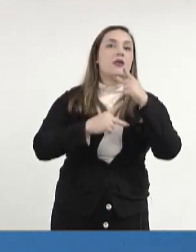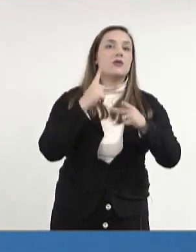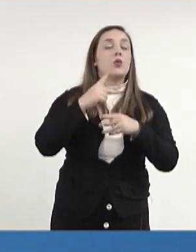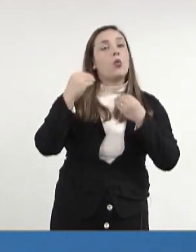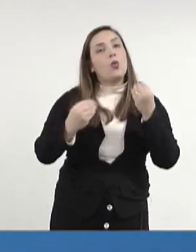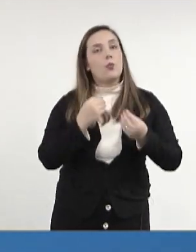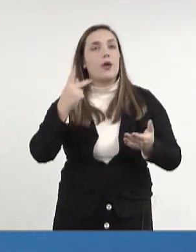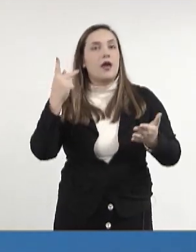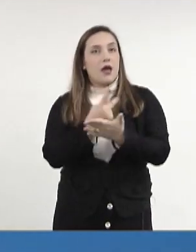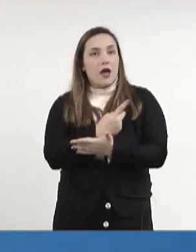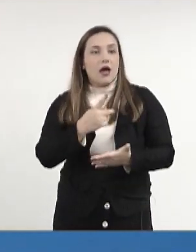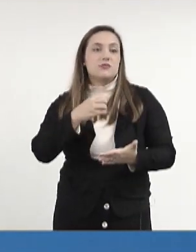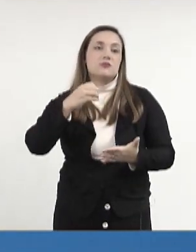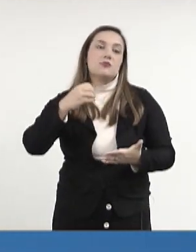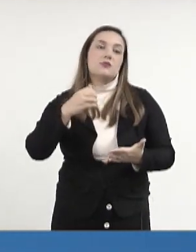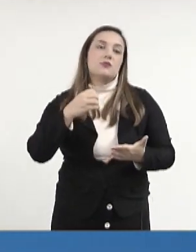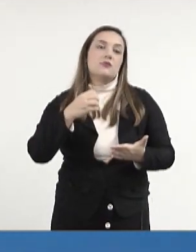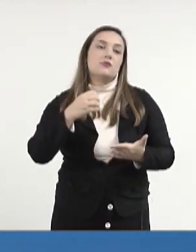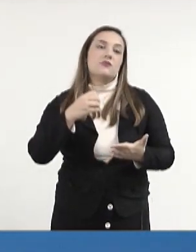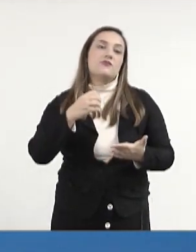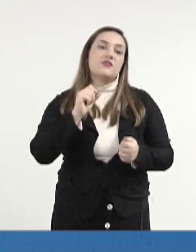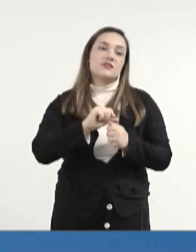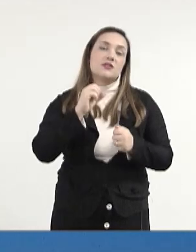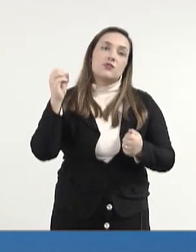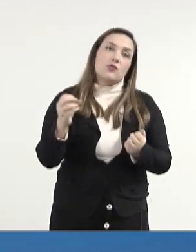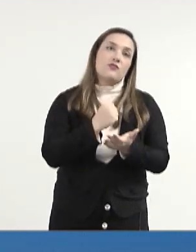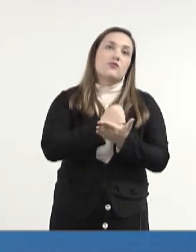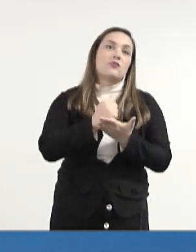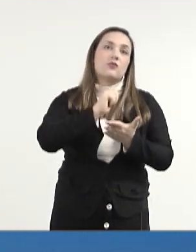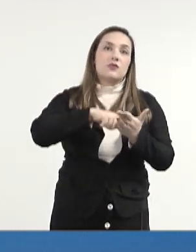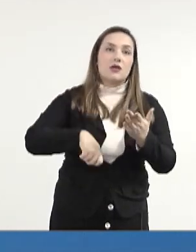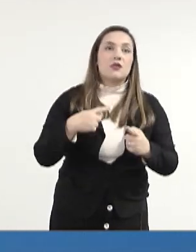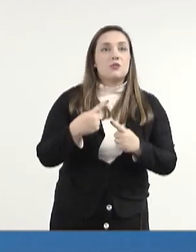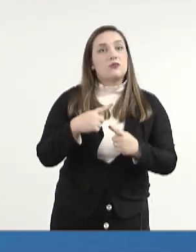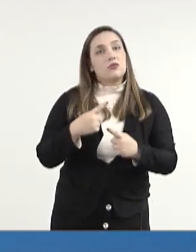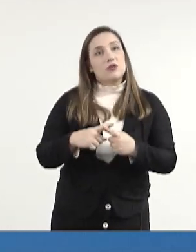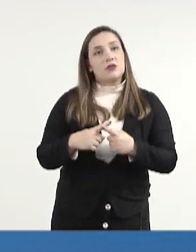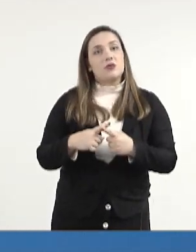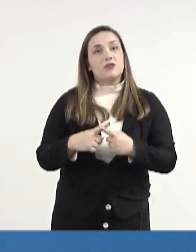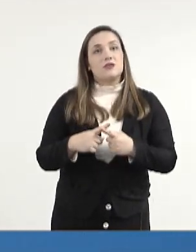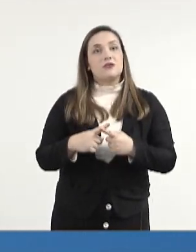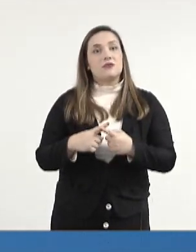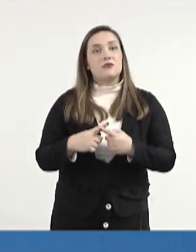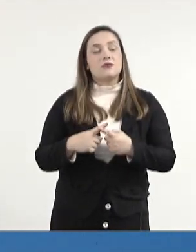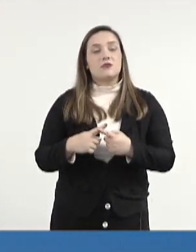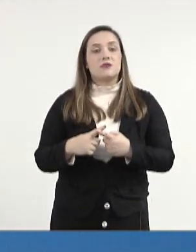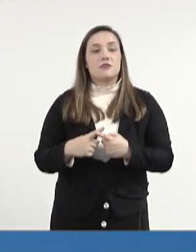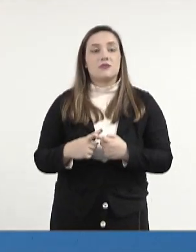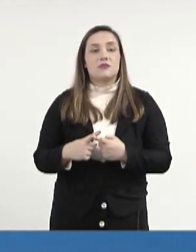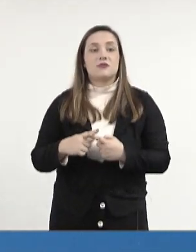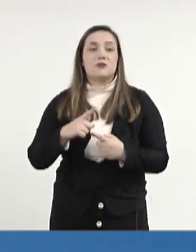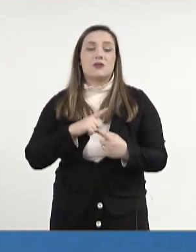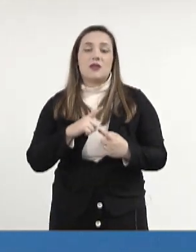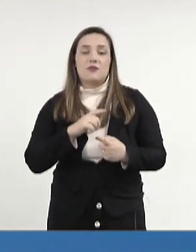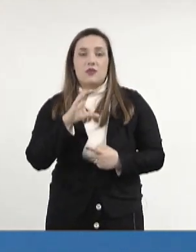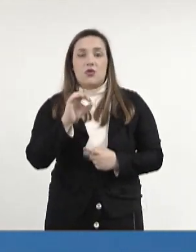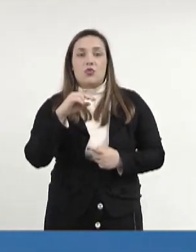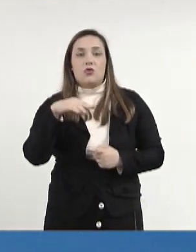ilegalidade da repactuação. Porque, veja bem, de tudo que nós passamos, essa concessão começou em